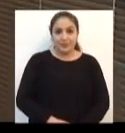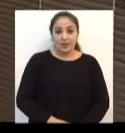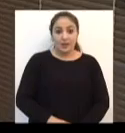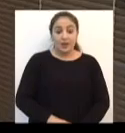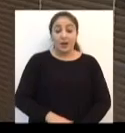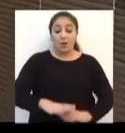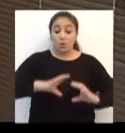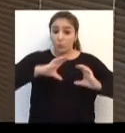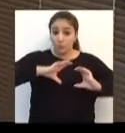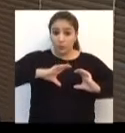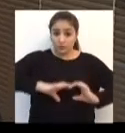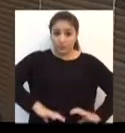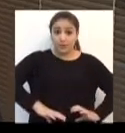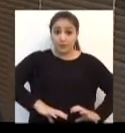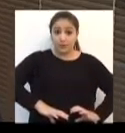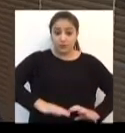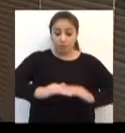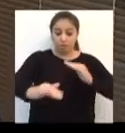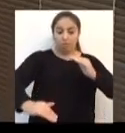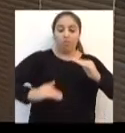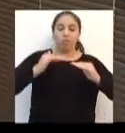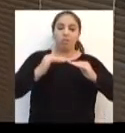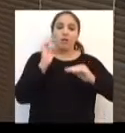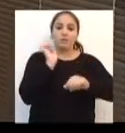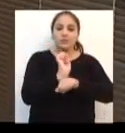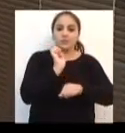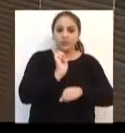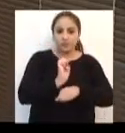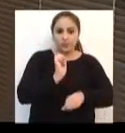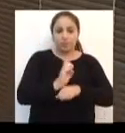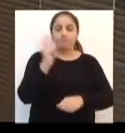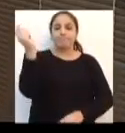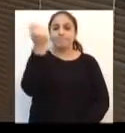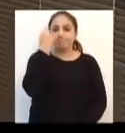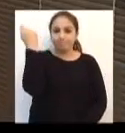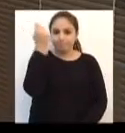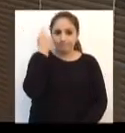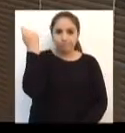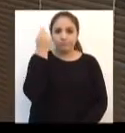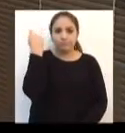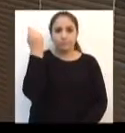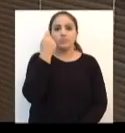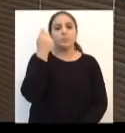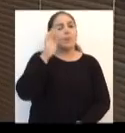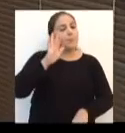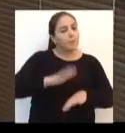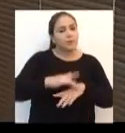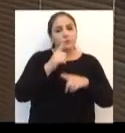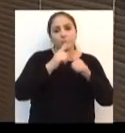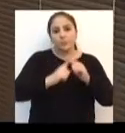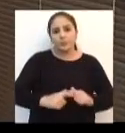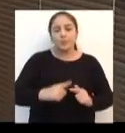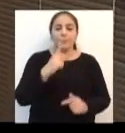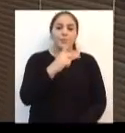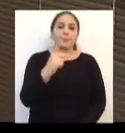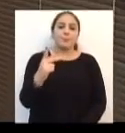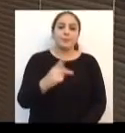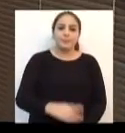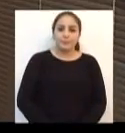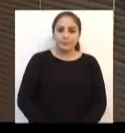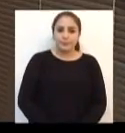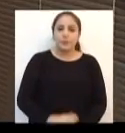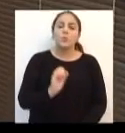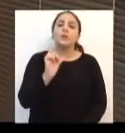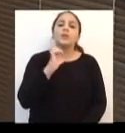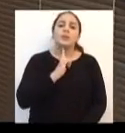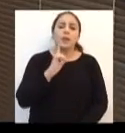posição da bancada do PP a nível estadual. Os gaúchos provam mais uma vez, Partido Progressista,